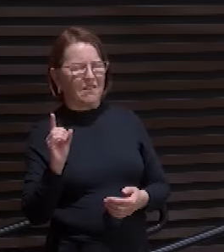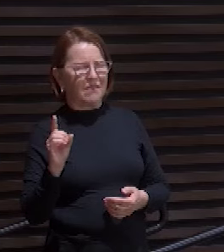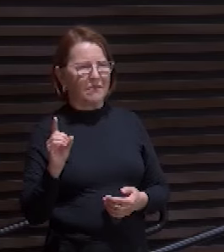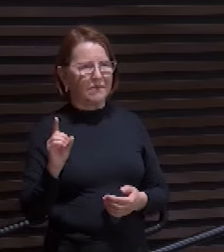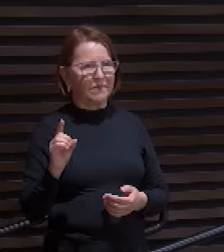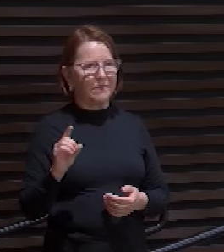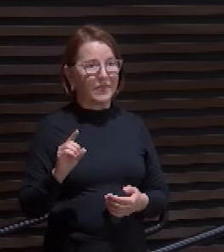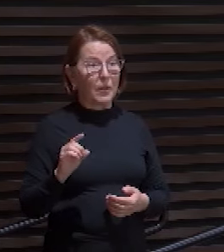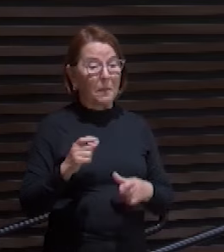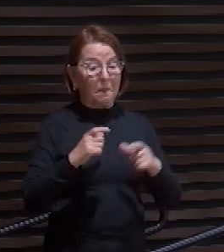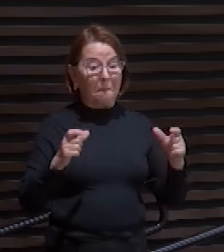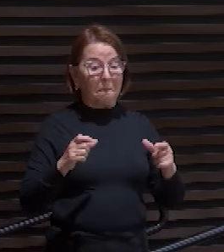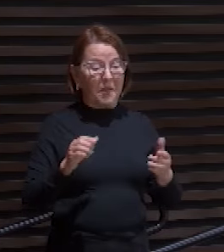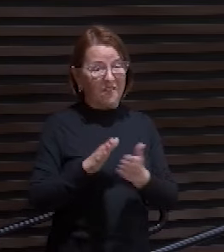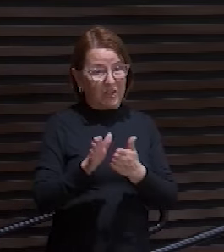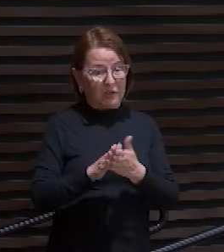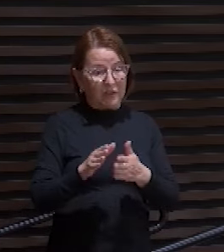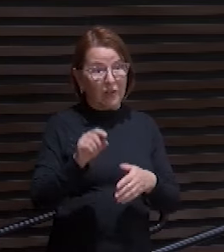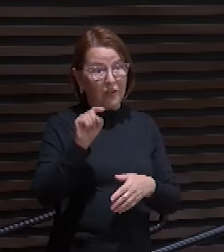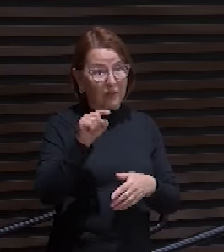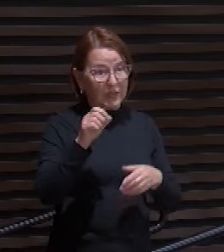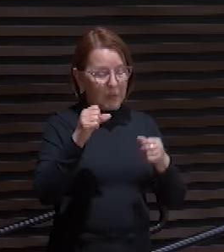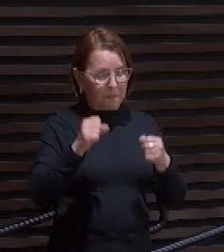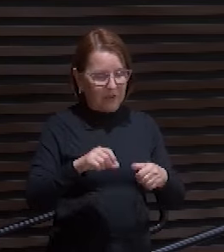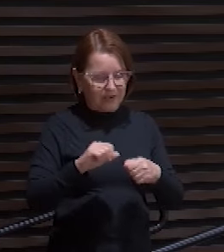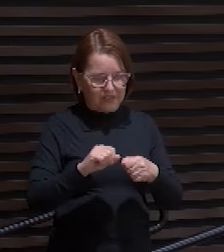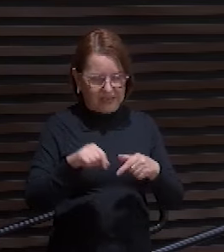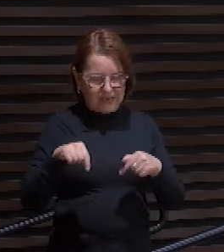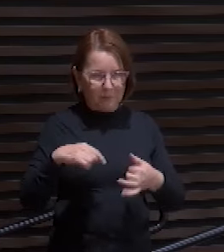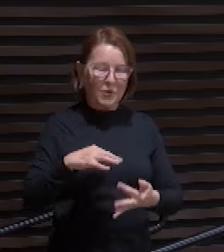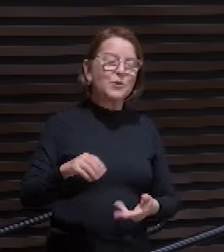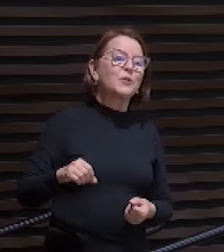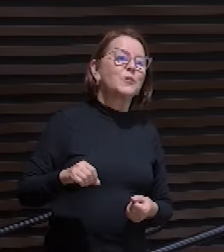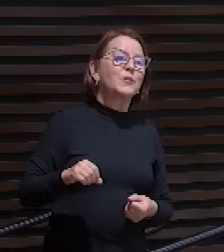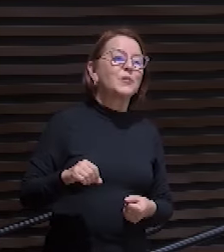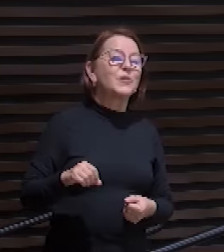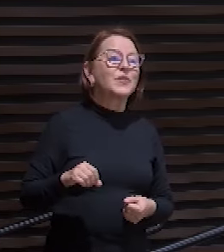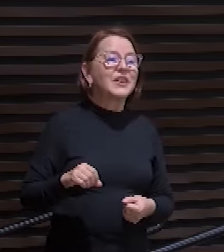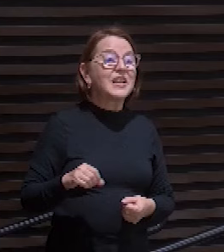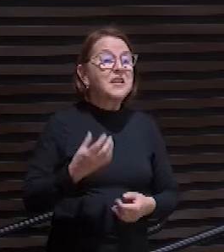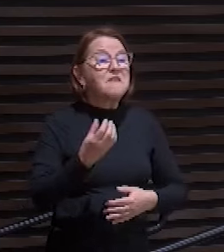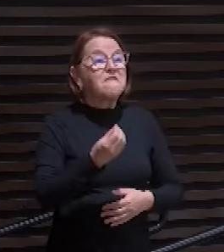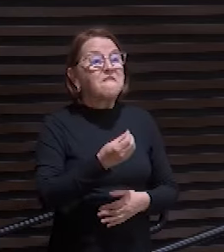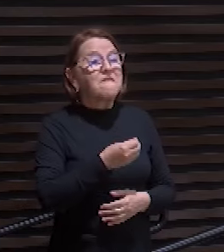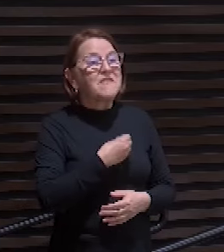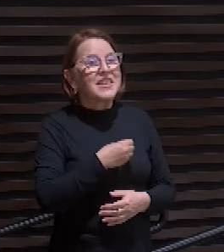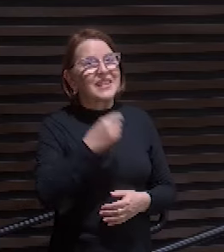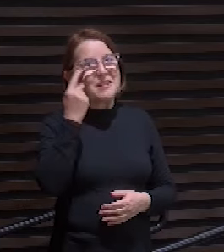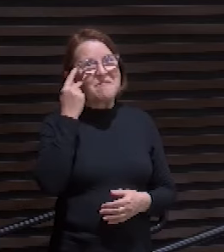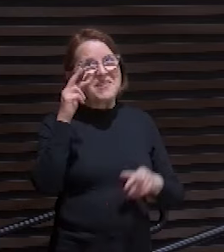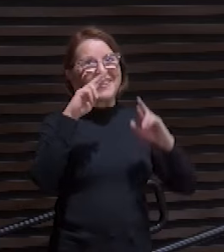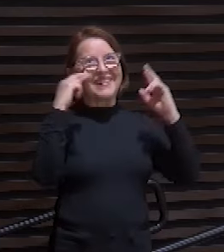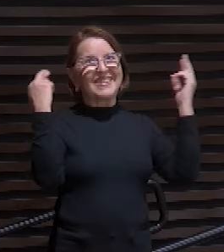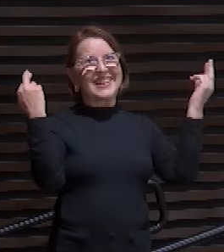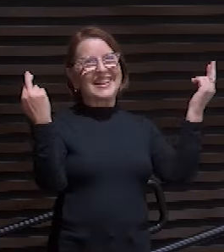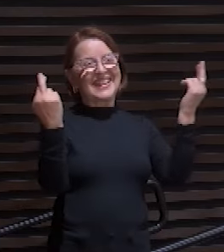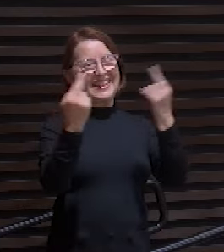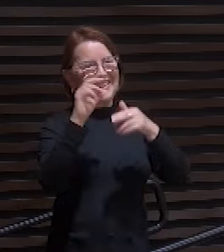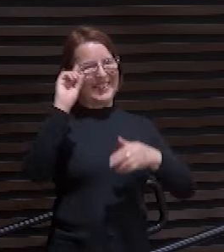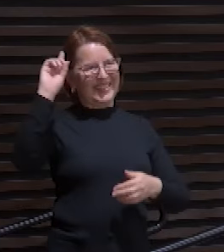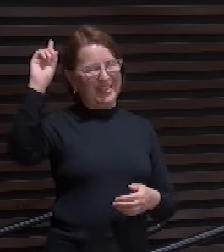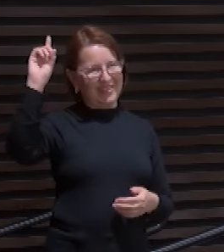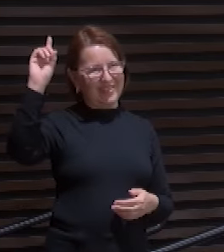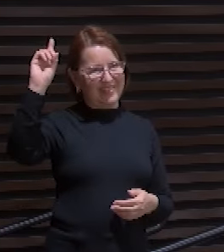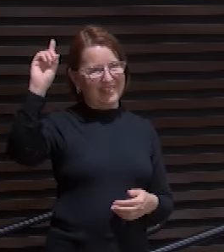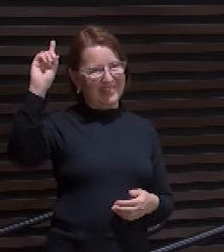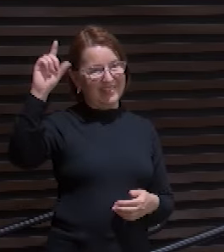O maior investimento que você pode fazer nesse mundo, sabe qual que é? Vidas para o reino de Deus.